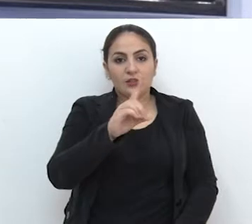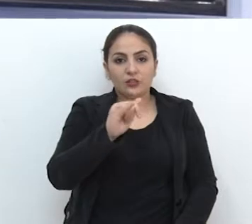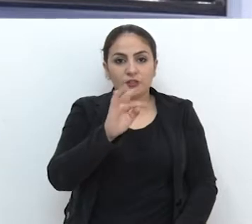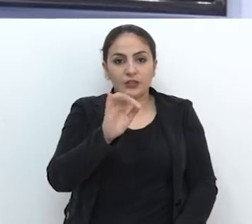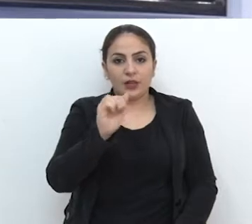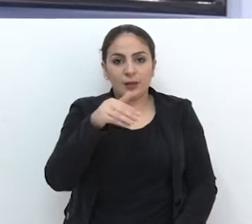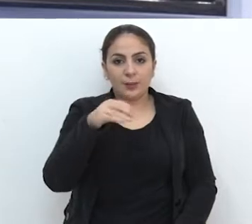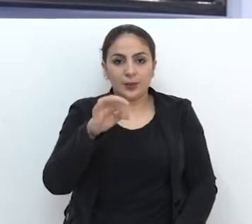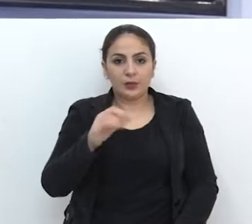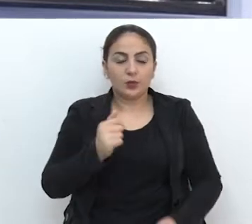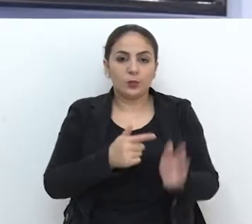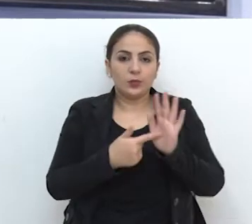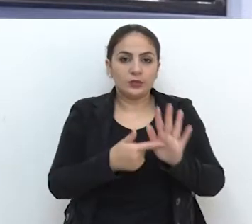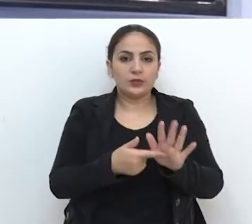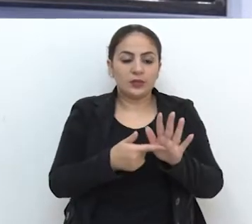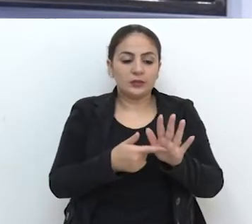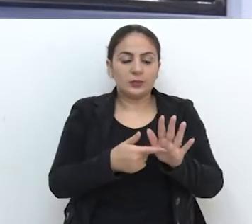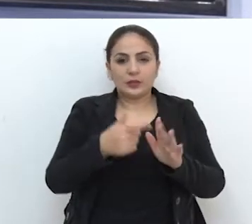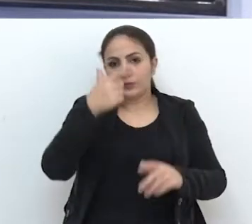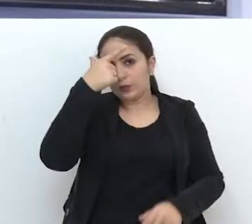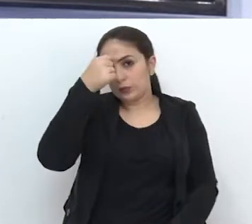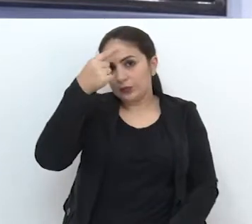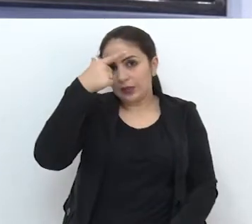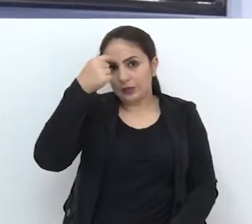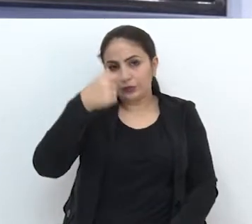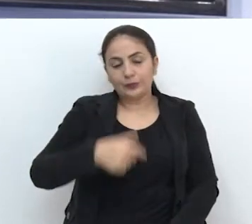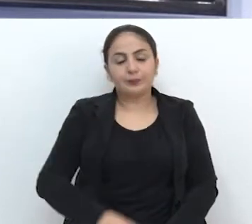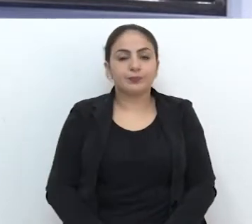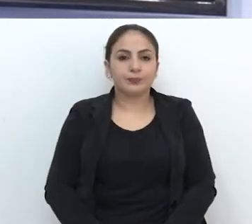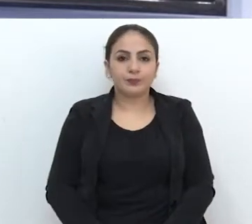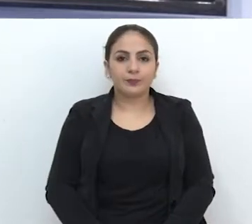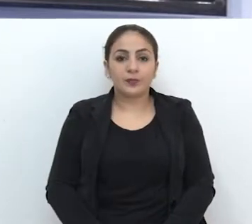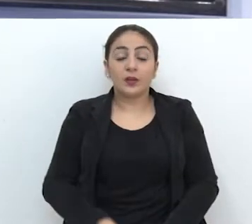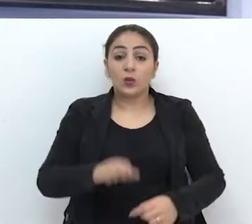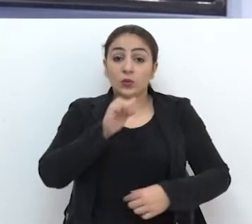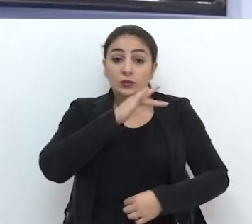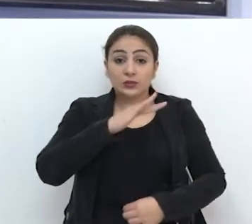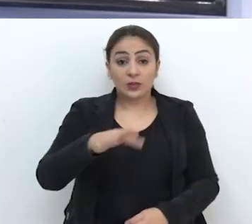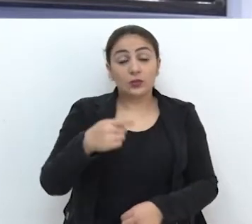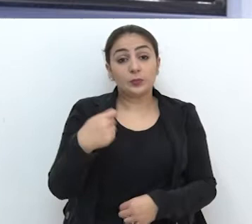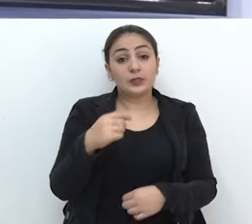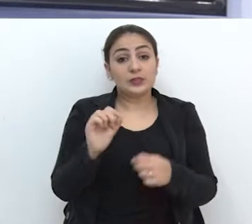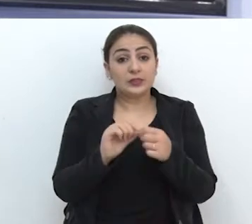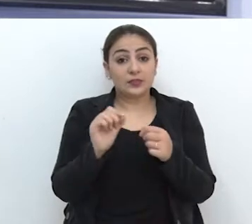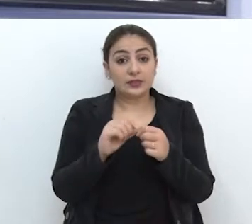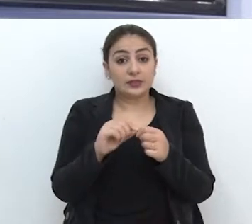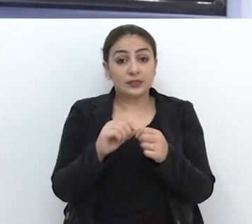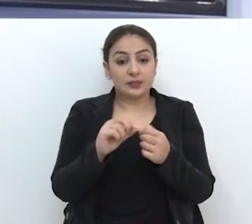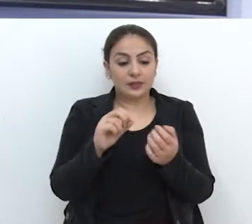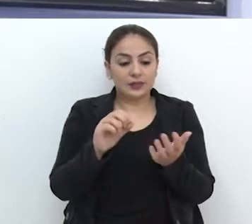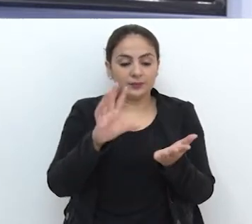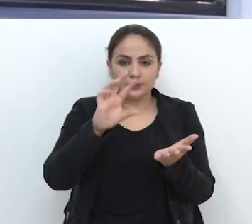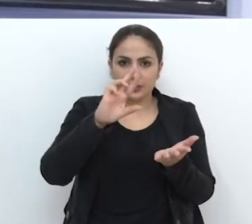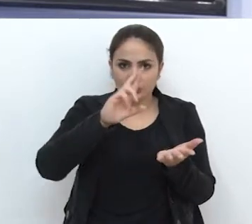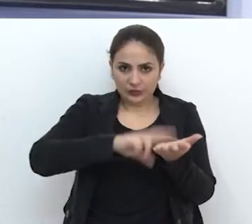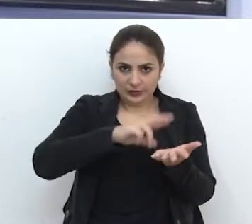aditamento é apresentado inicialmente pelas faculdades. Em seguida, os estudantes devem validar as informações inseridas